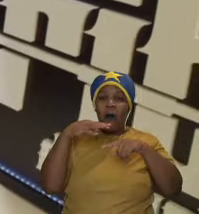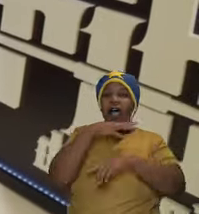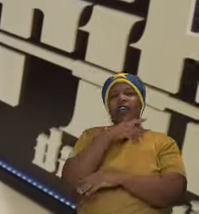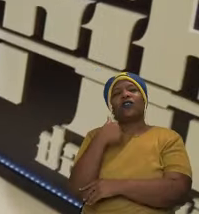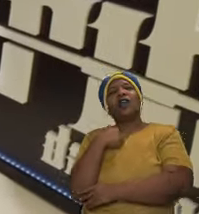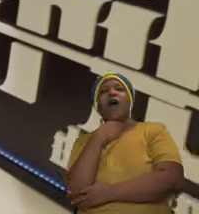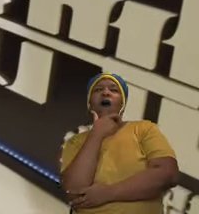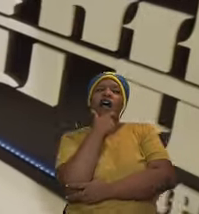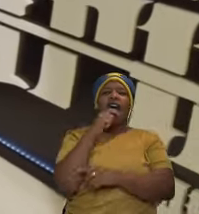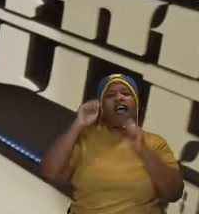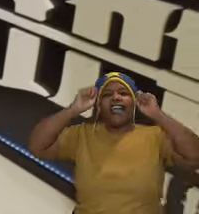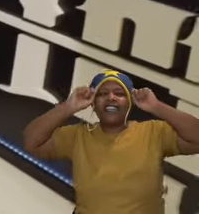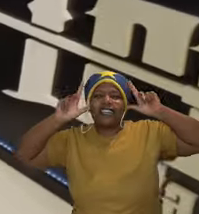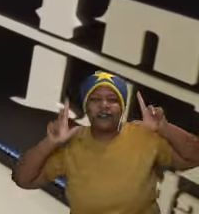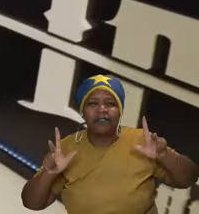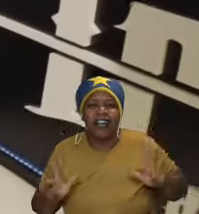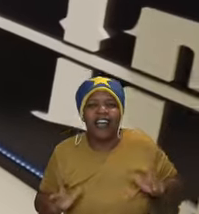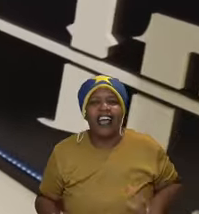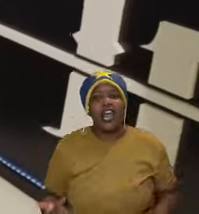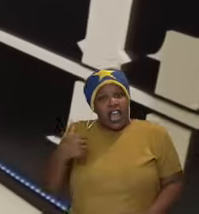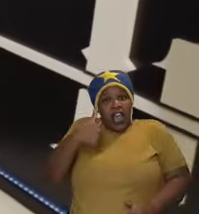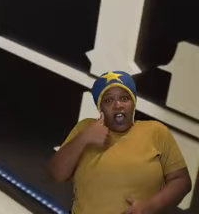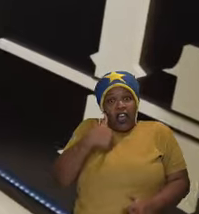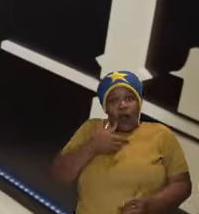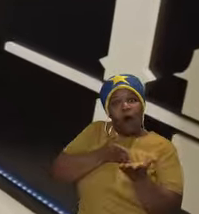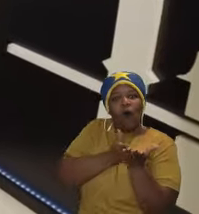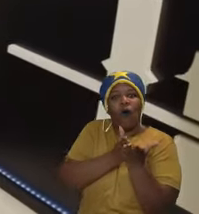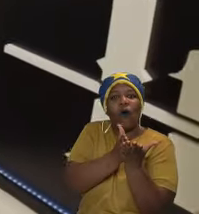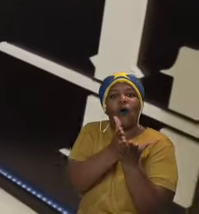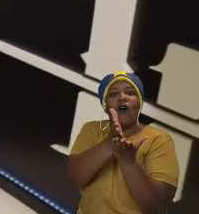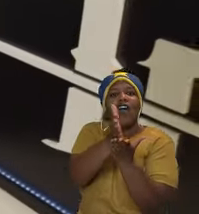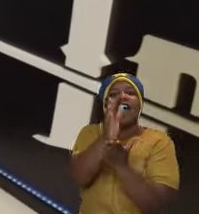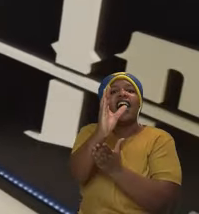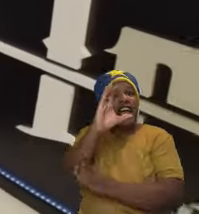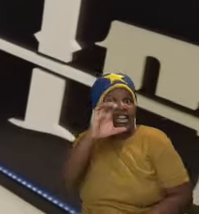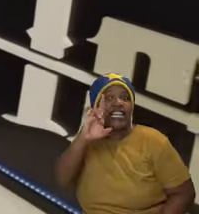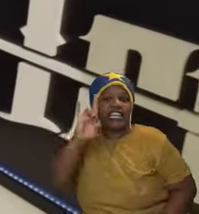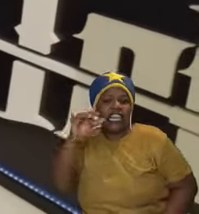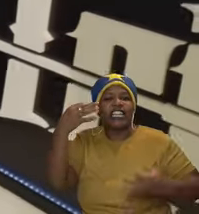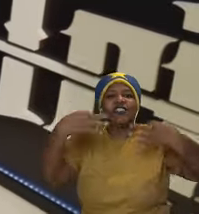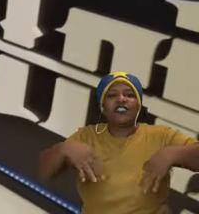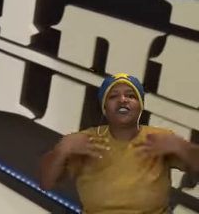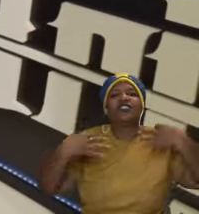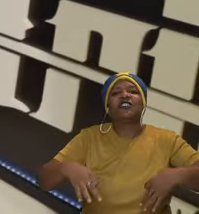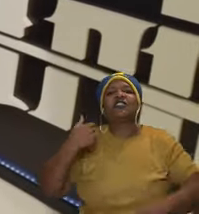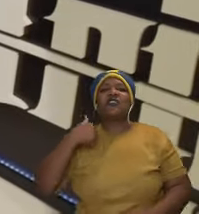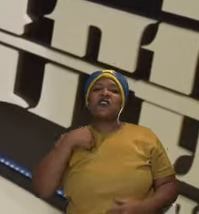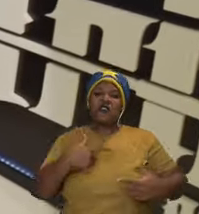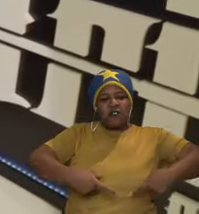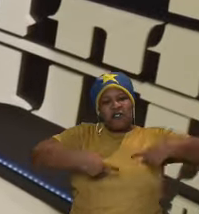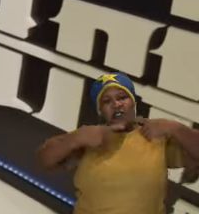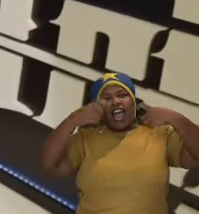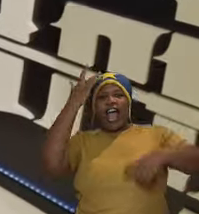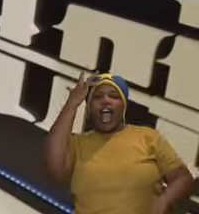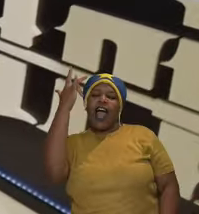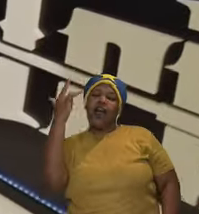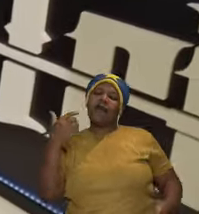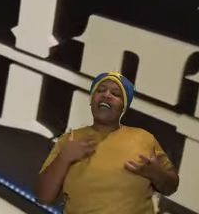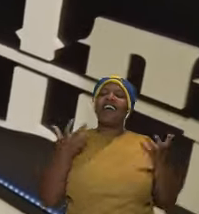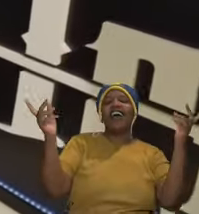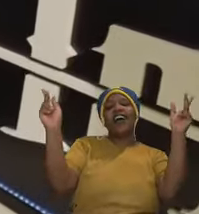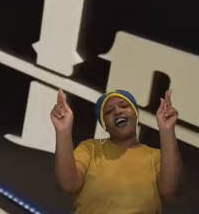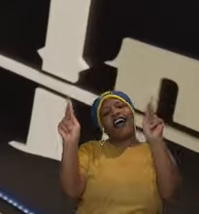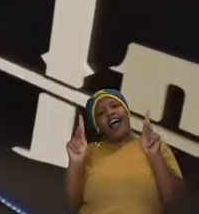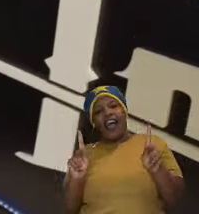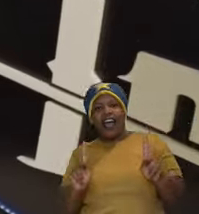deixou tão sagaz. Prova minha conduta, ainda é cedo demais. Mas hoje eu tô na guerra porque amanhã quero